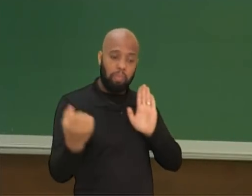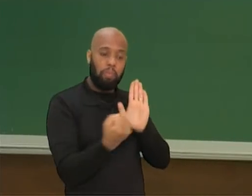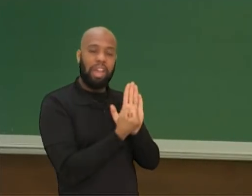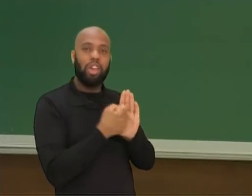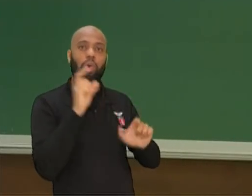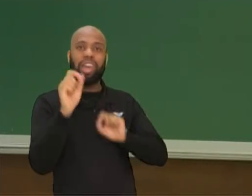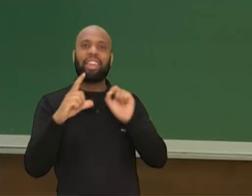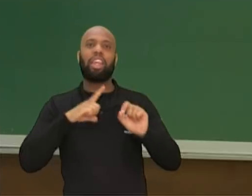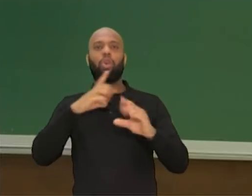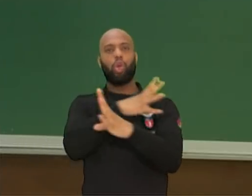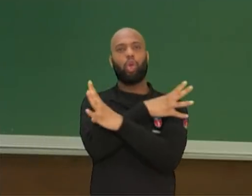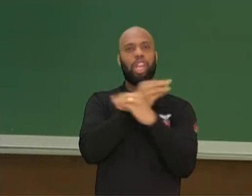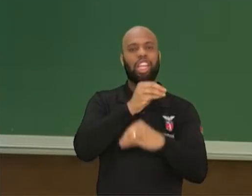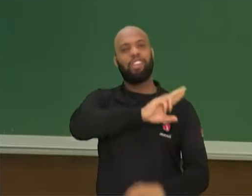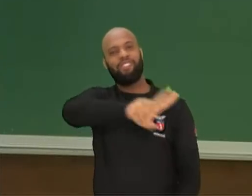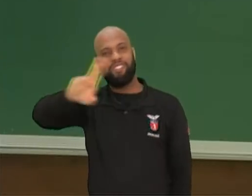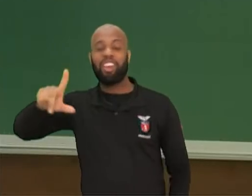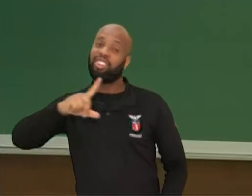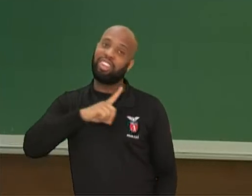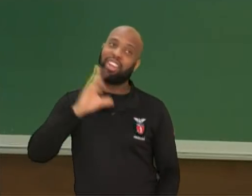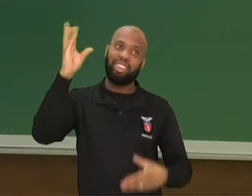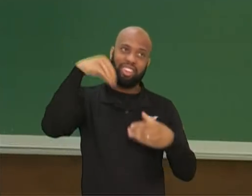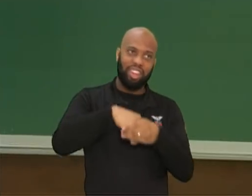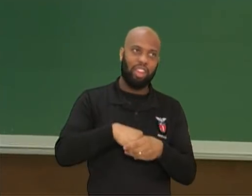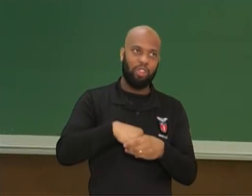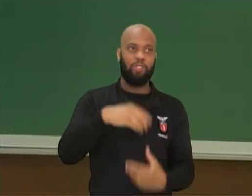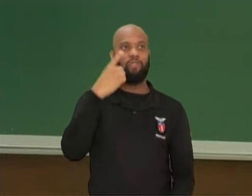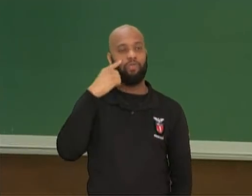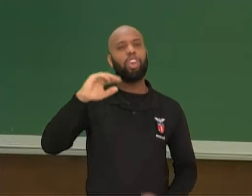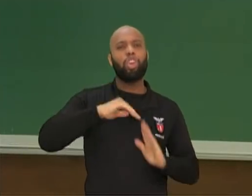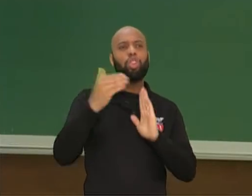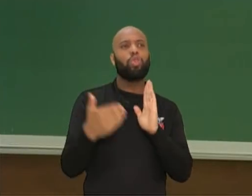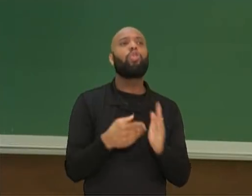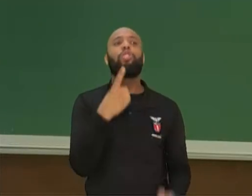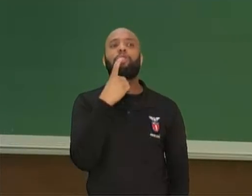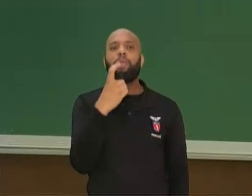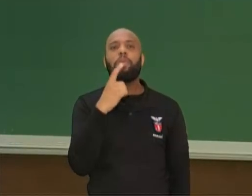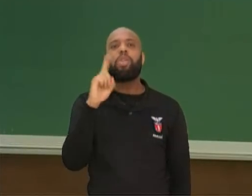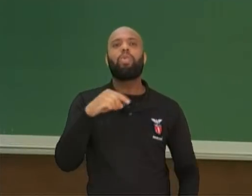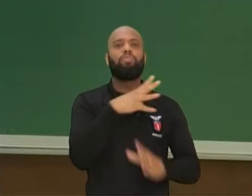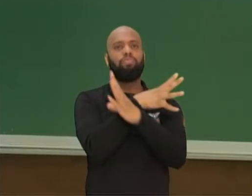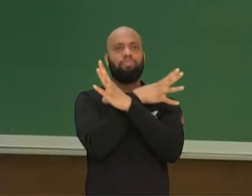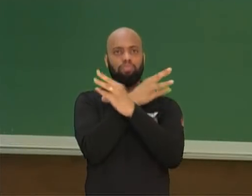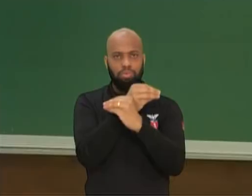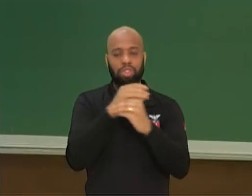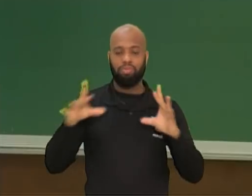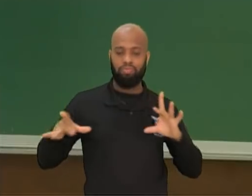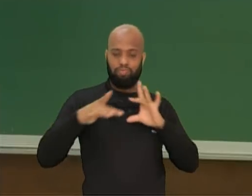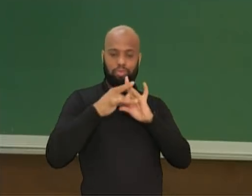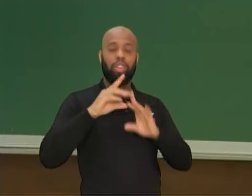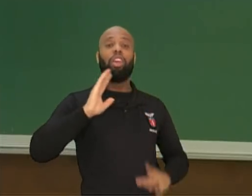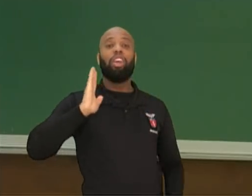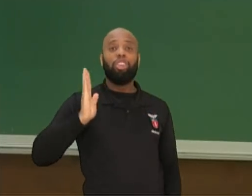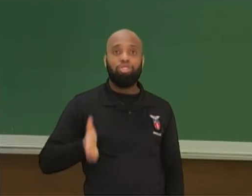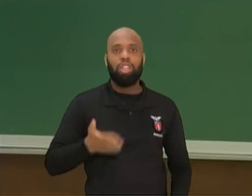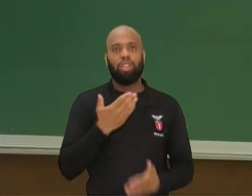por conectivos. Então, nós temos ali já conjunções que já